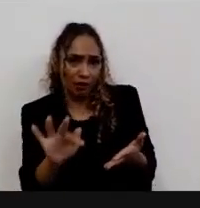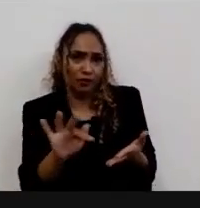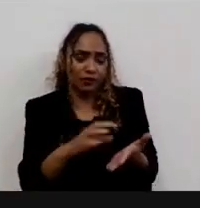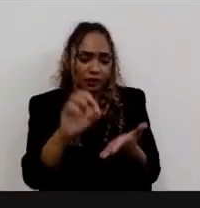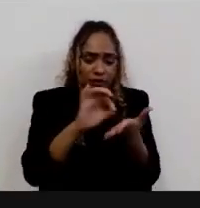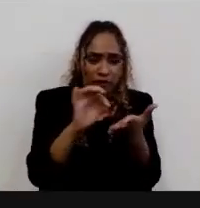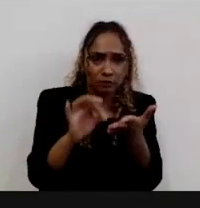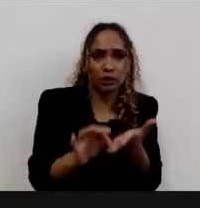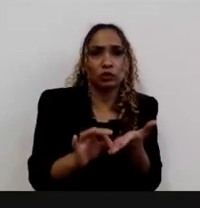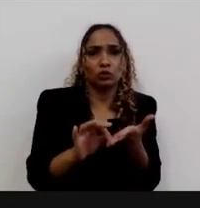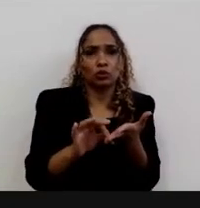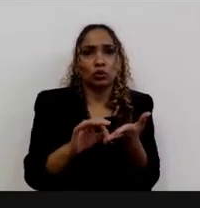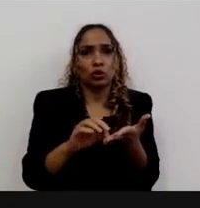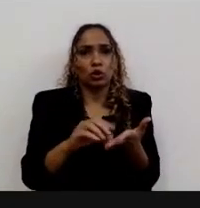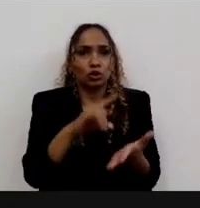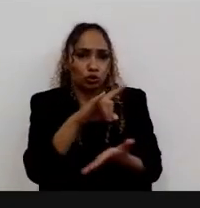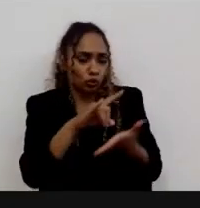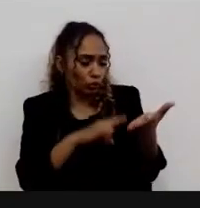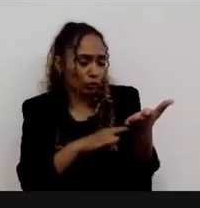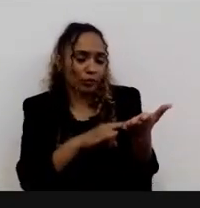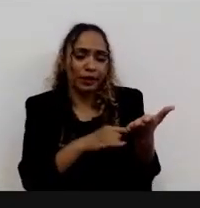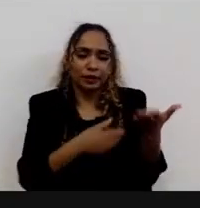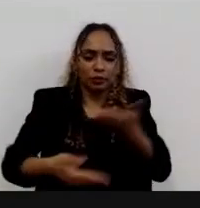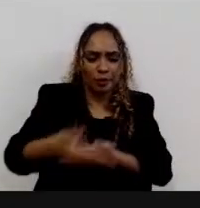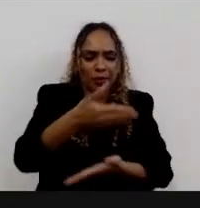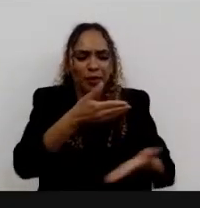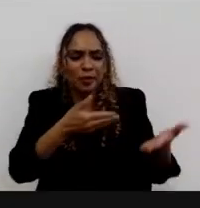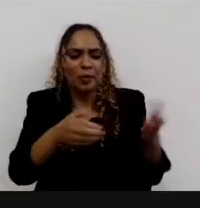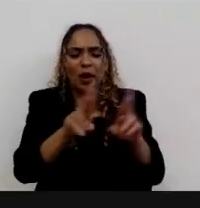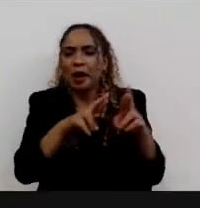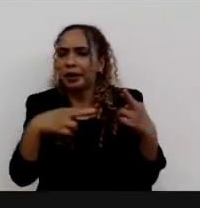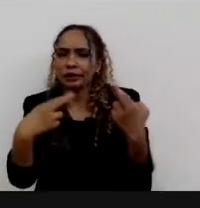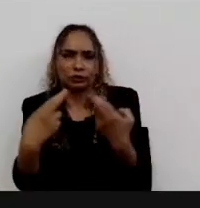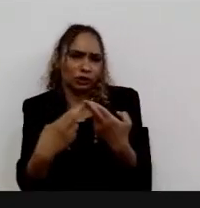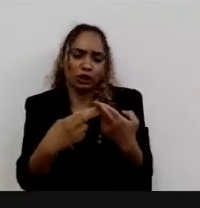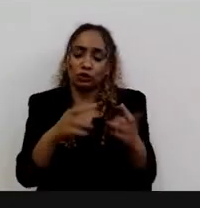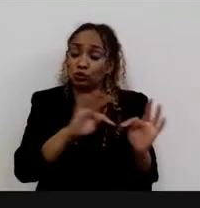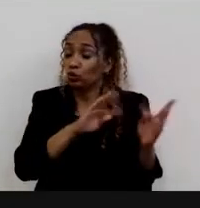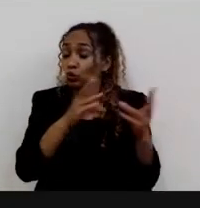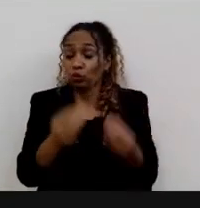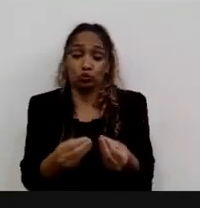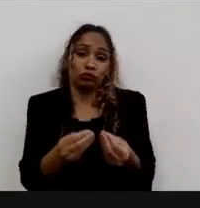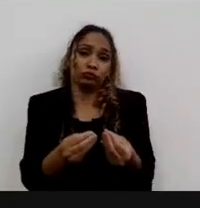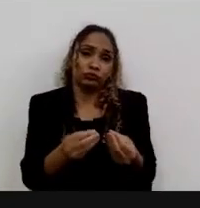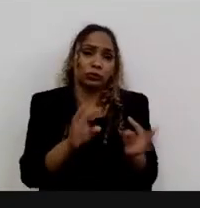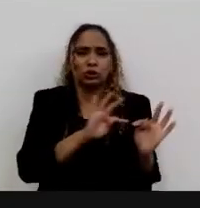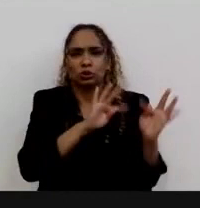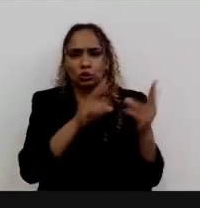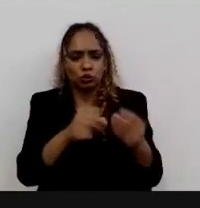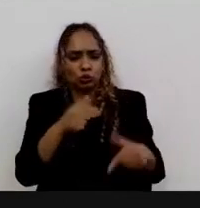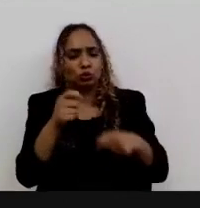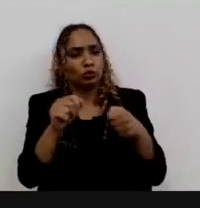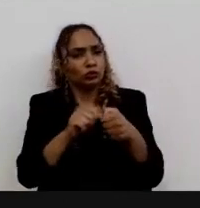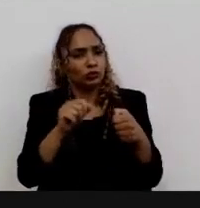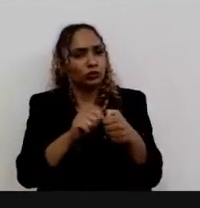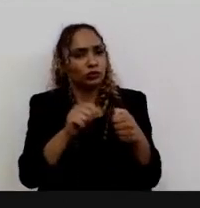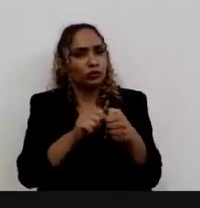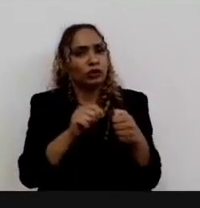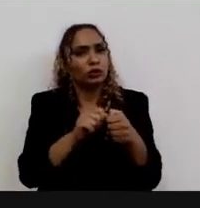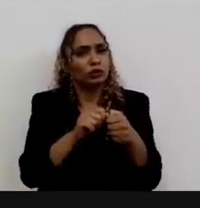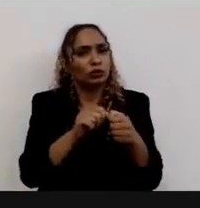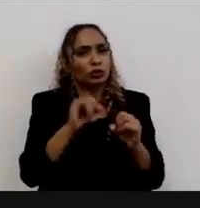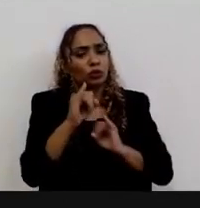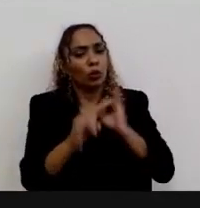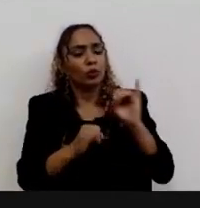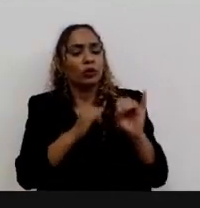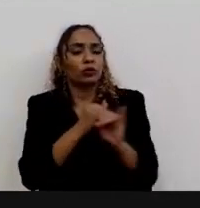assinaturas de documentos no EDOC e conferências e tramitações de processos no EDOC. Tudo, praticamente tudo, é feito de forma automática, com um clique